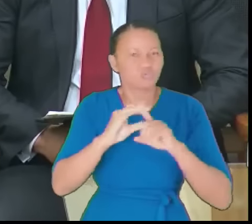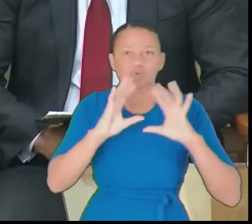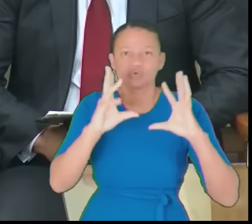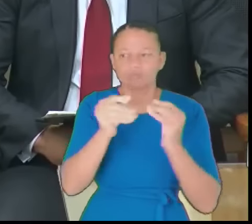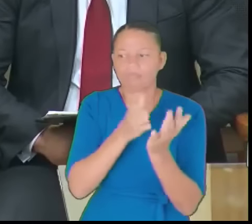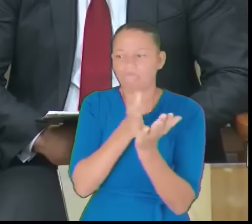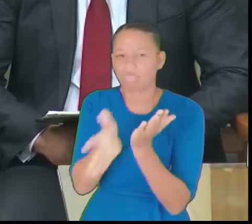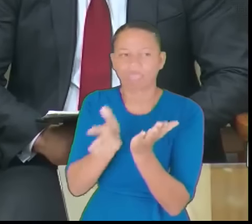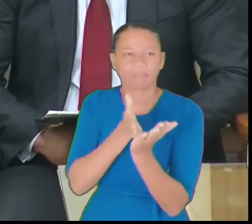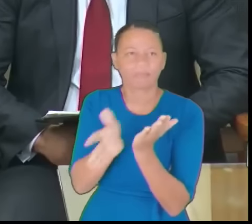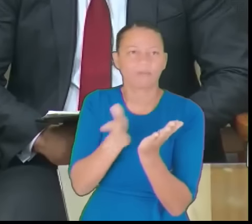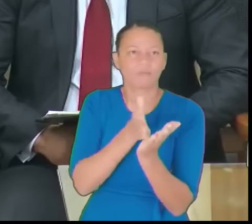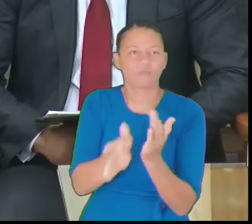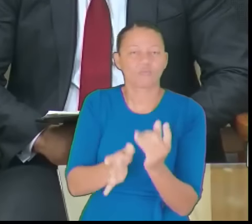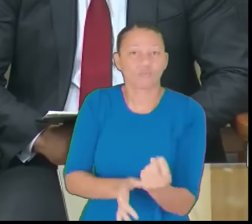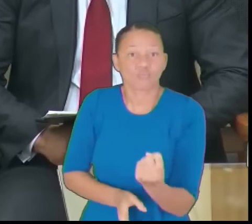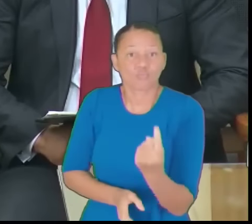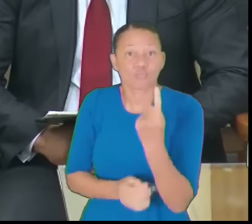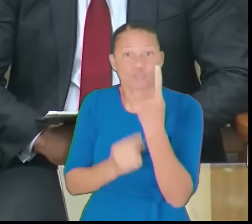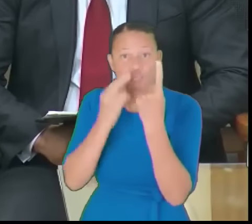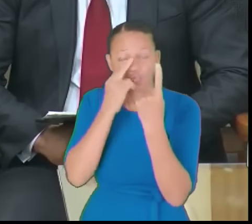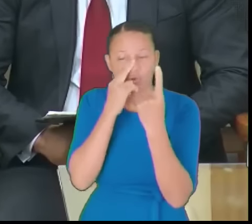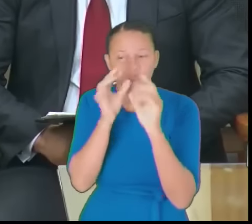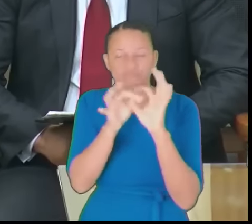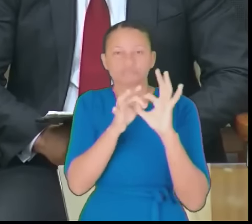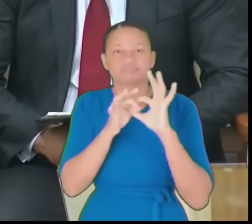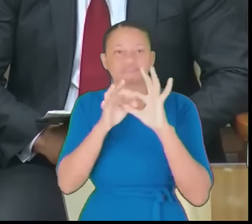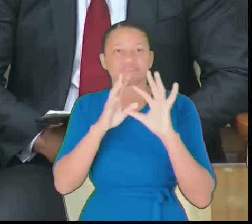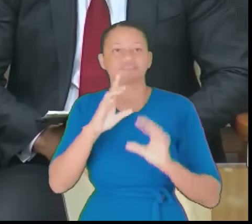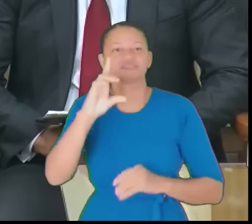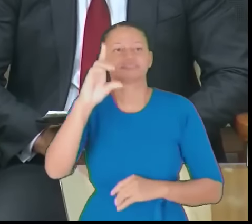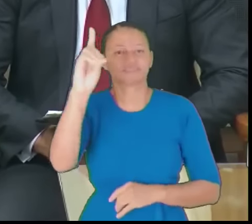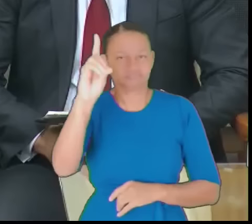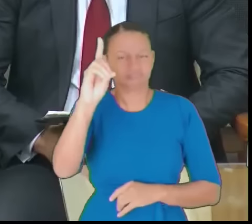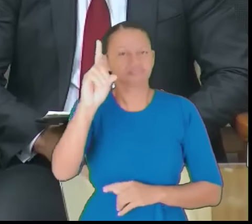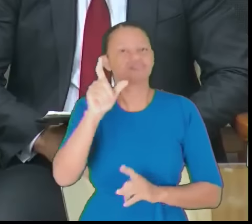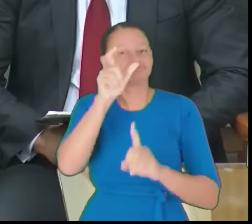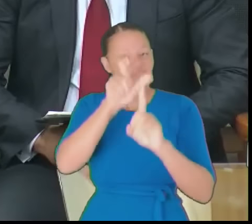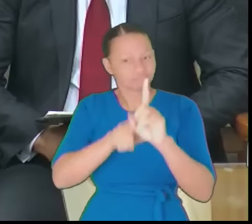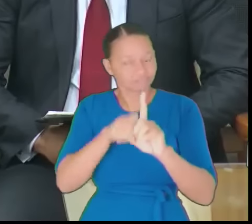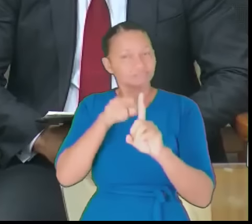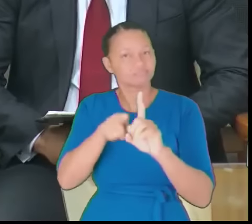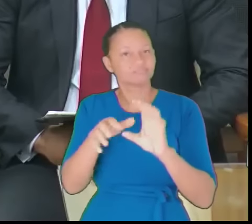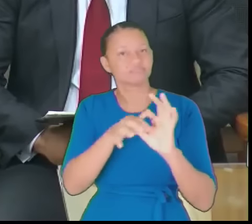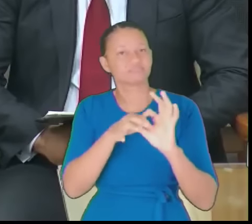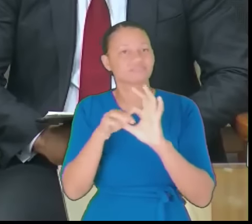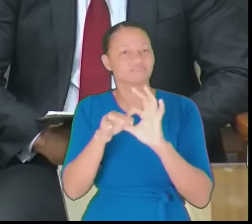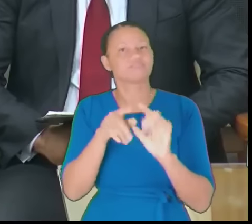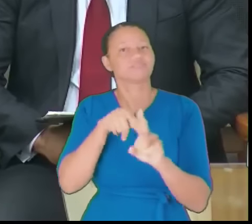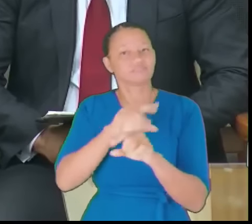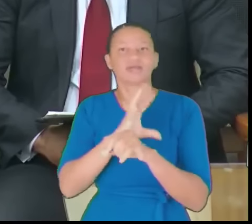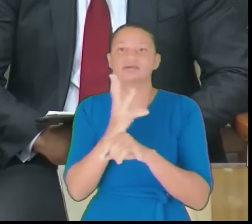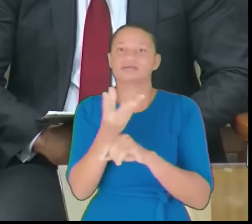tiver desviado e tiver um crente em comunhão com Deus, esse crente em comunhão com Deus, ele é a igreja.